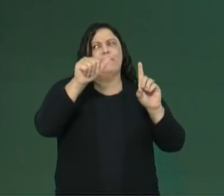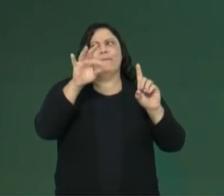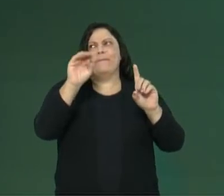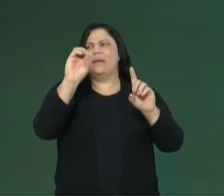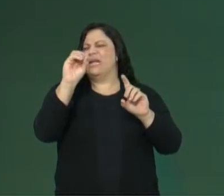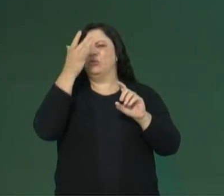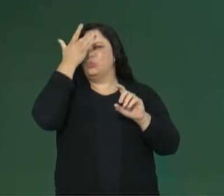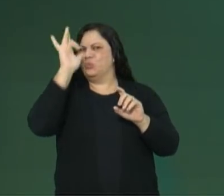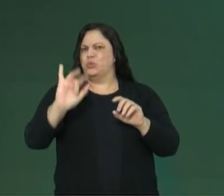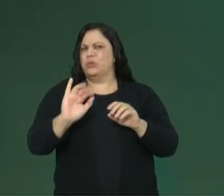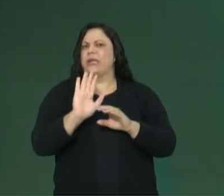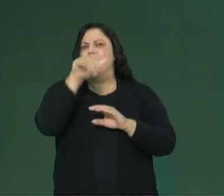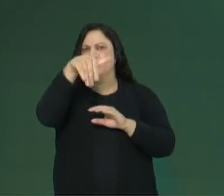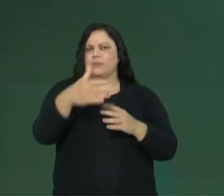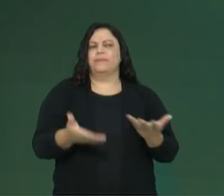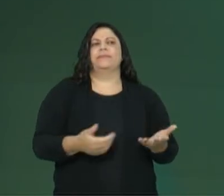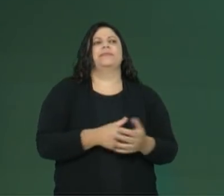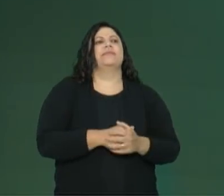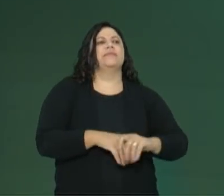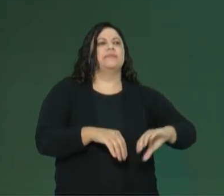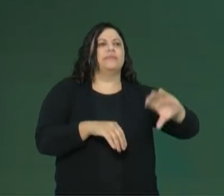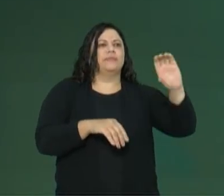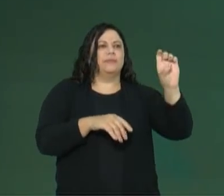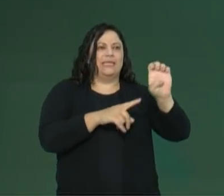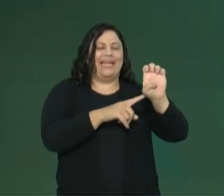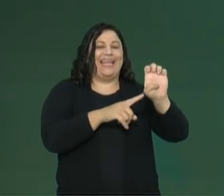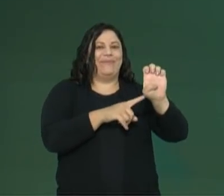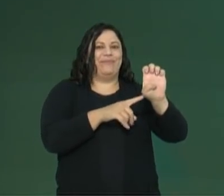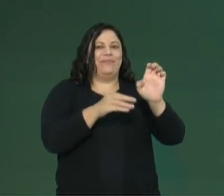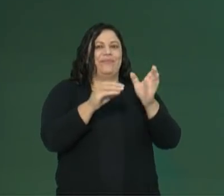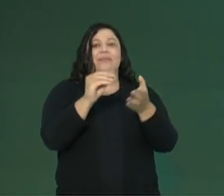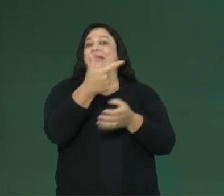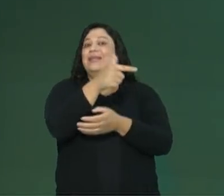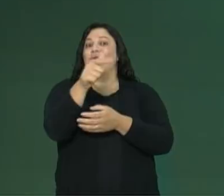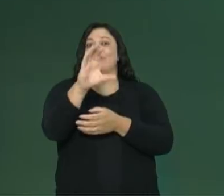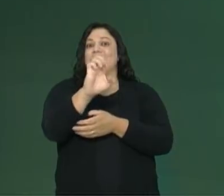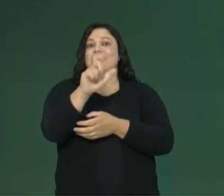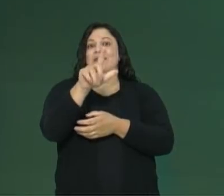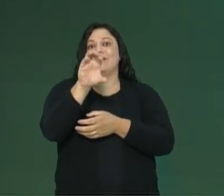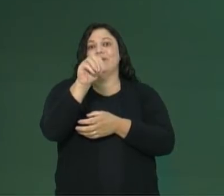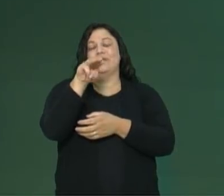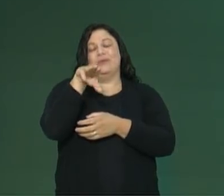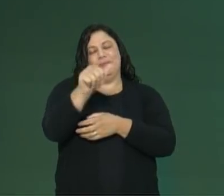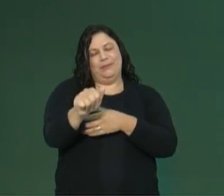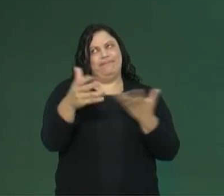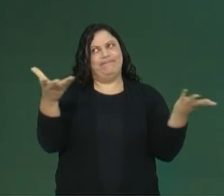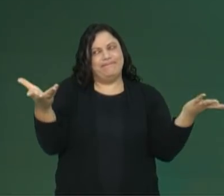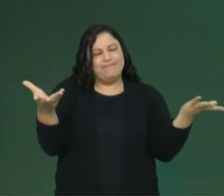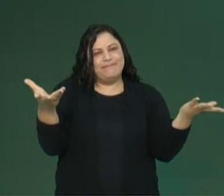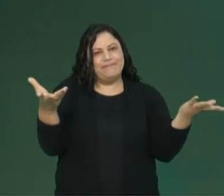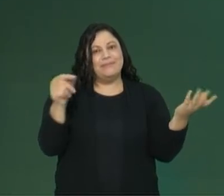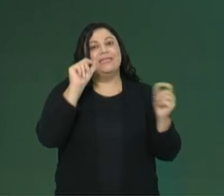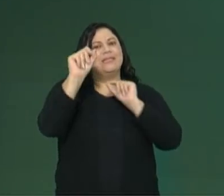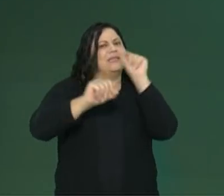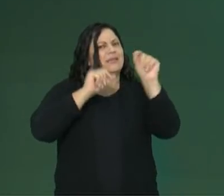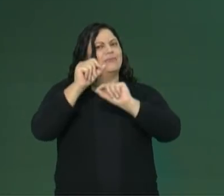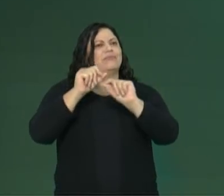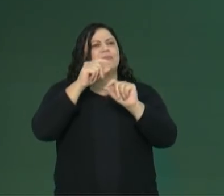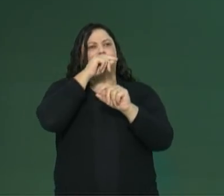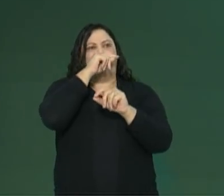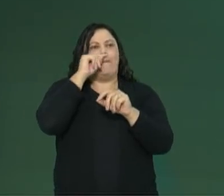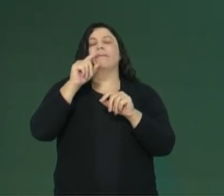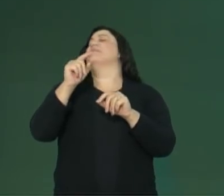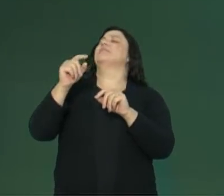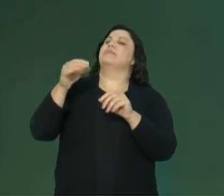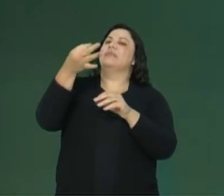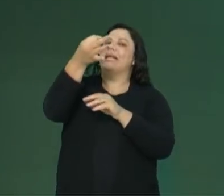manto. Pula essa opção. Ausência de celoma? Ah, o professor acabou de falar que tem celoma. Então você poderia pular essas